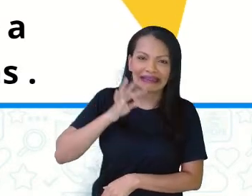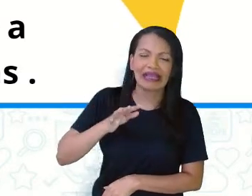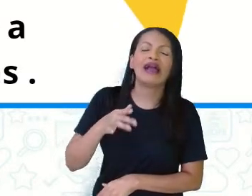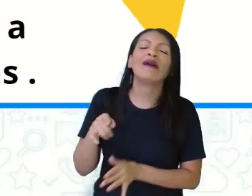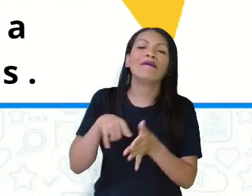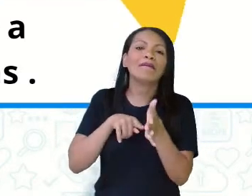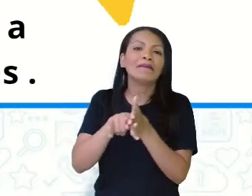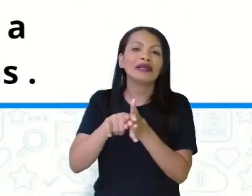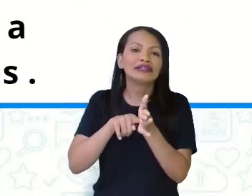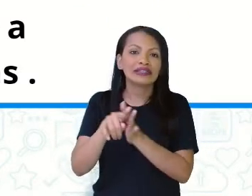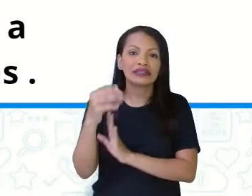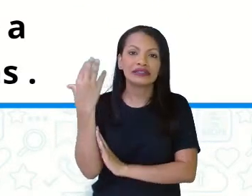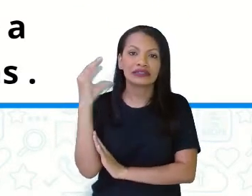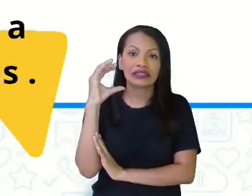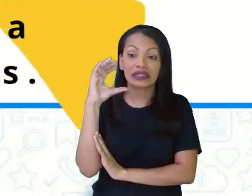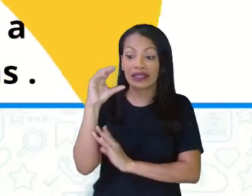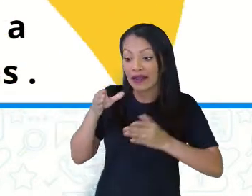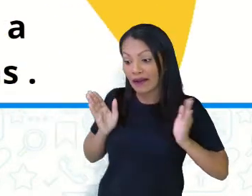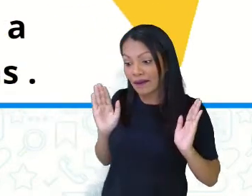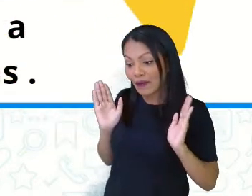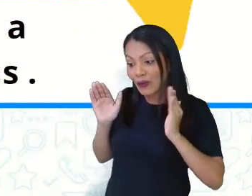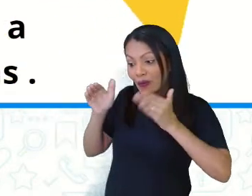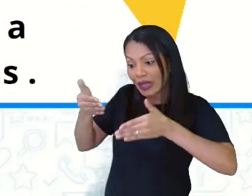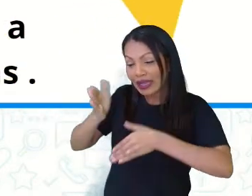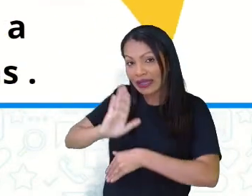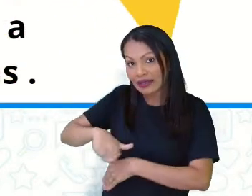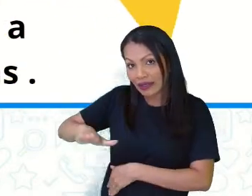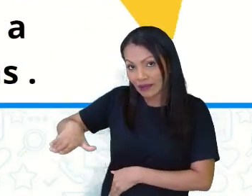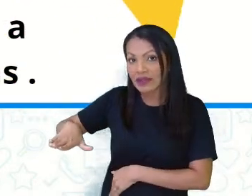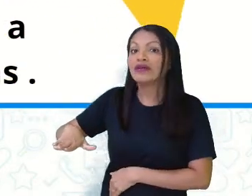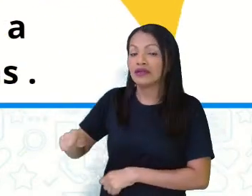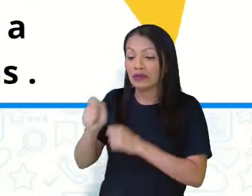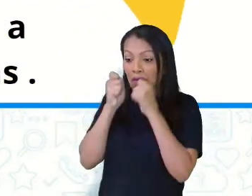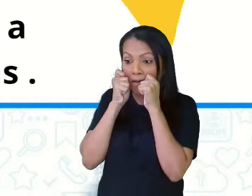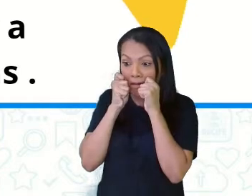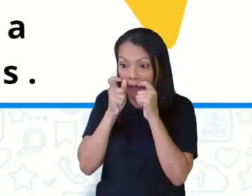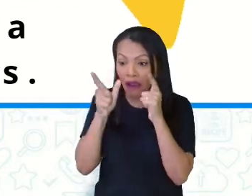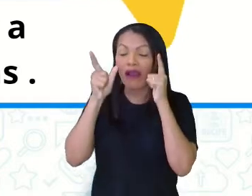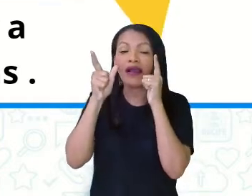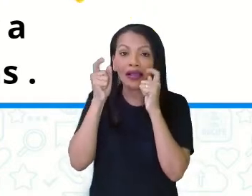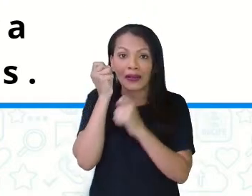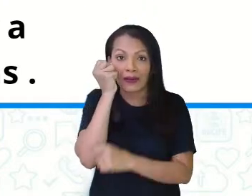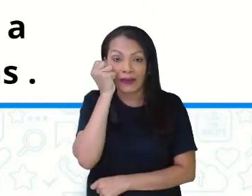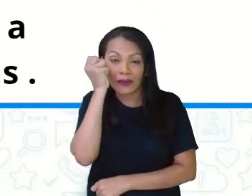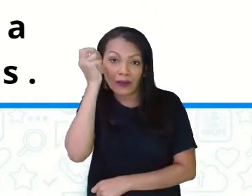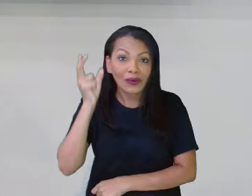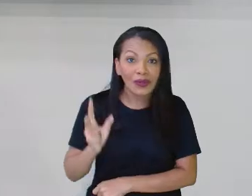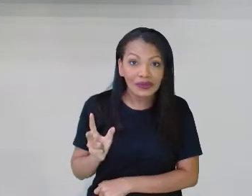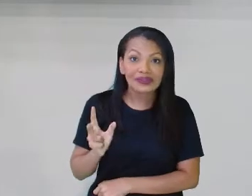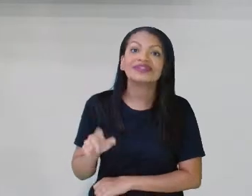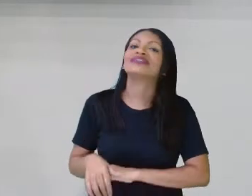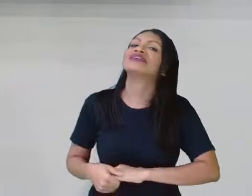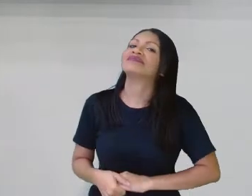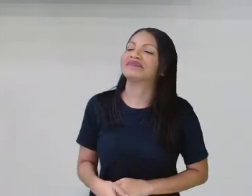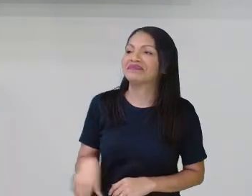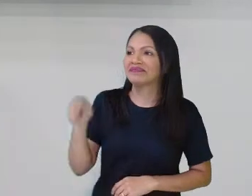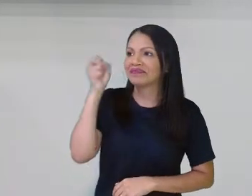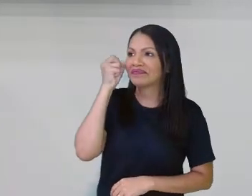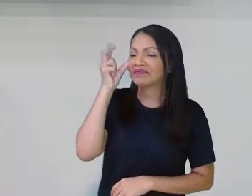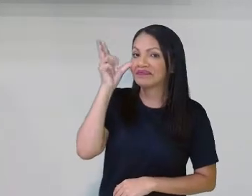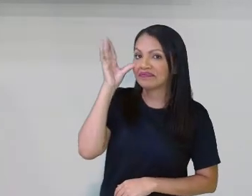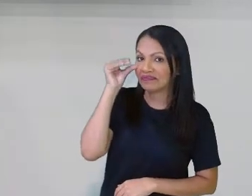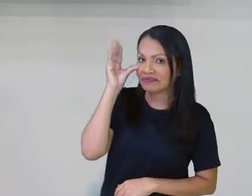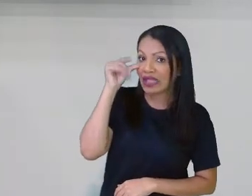as crianças, para despertar a curiosidade dos meninos e das meninas, que, como vocês aí gostam